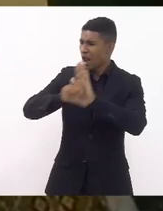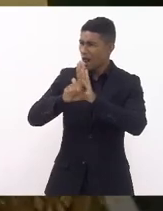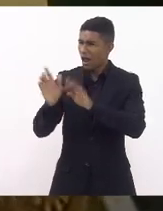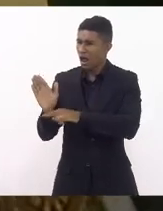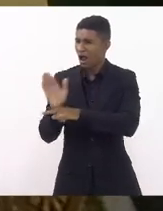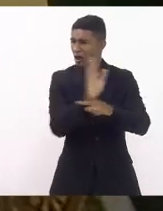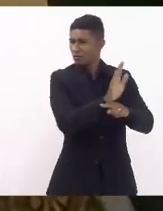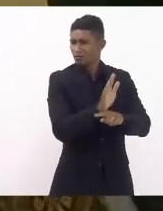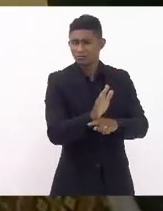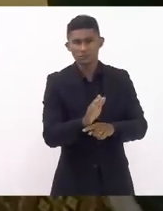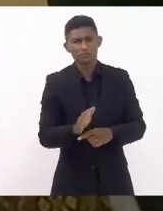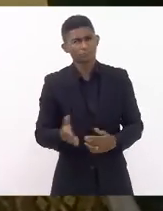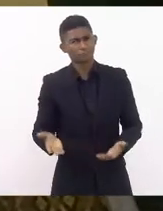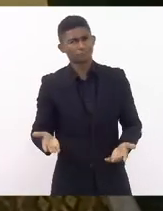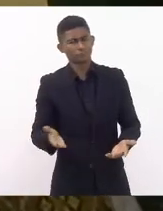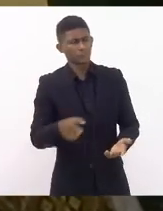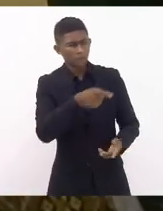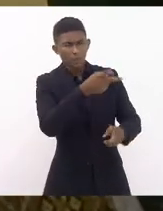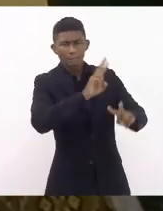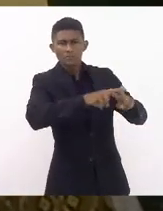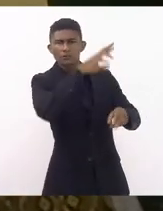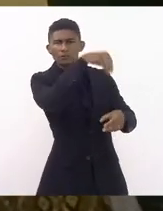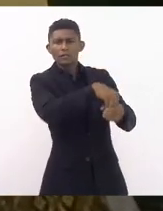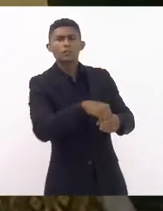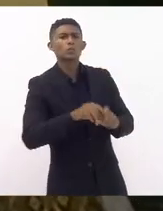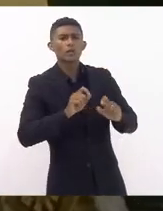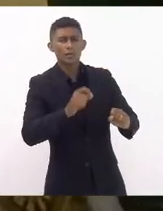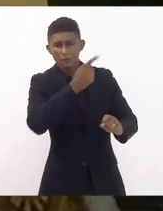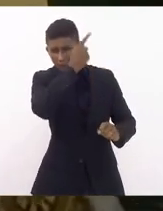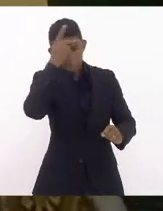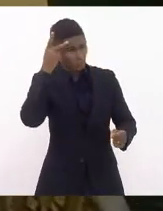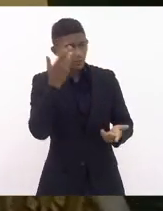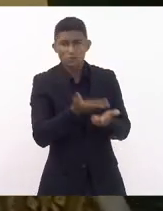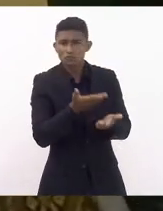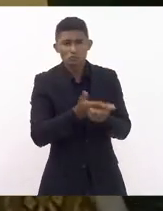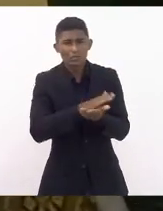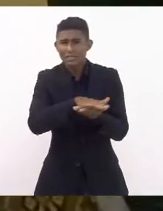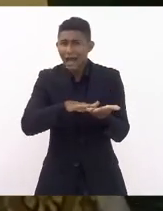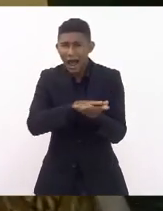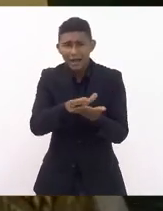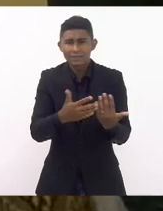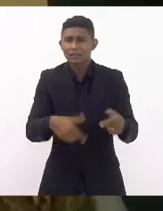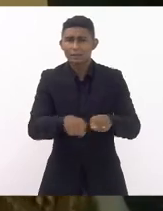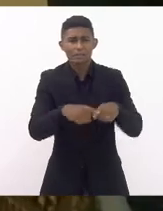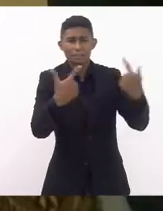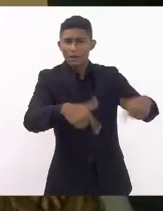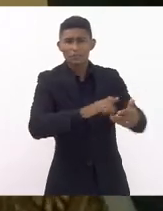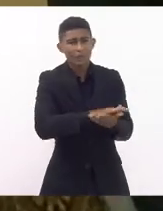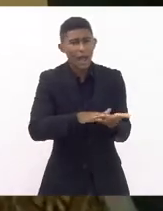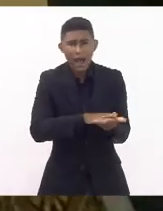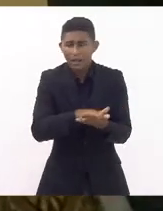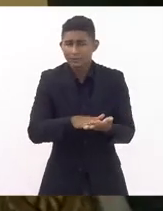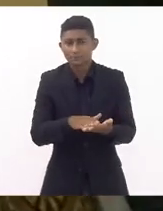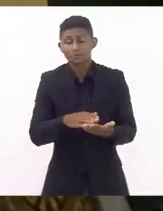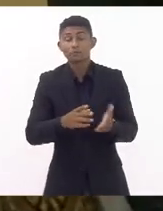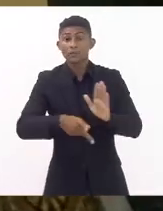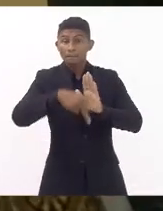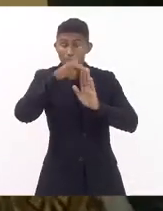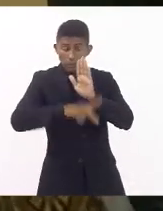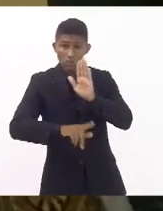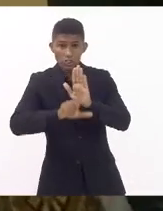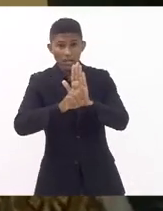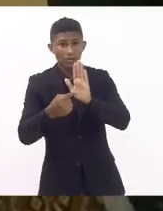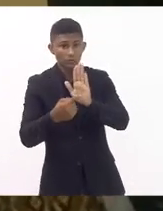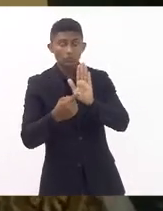gangues. Pouco se estuda, pouco se trabalha. As pessoas saem pior do que entraram. Todo projeto que dá condição da